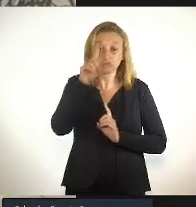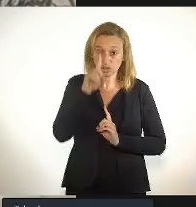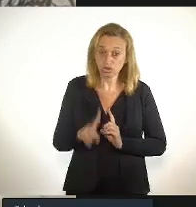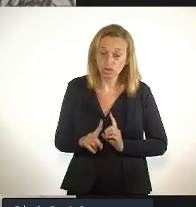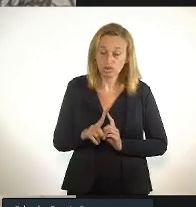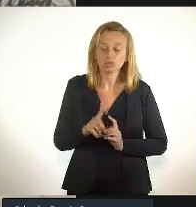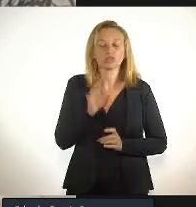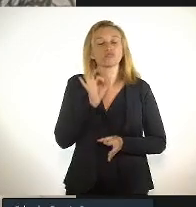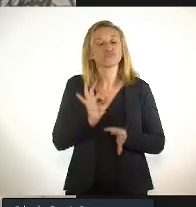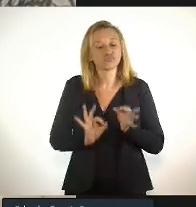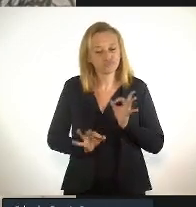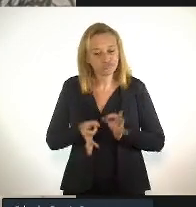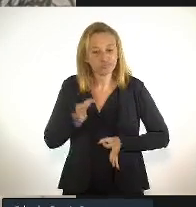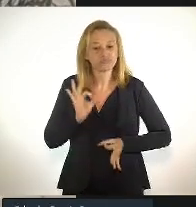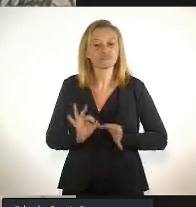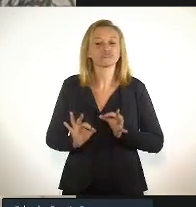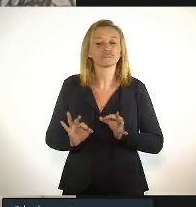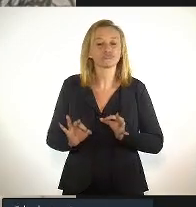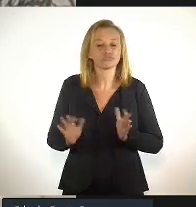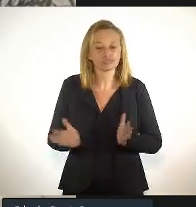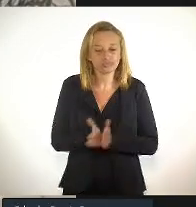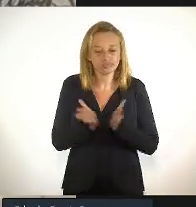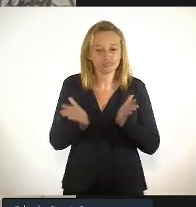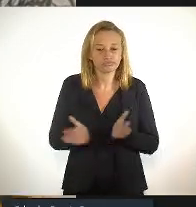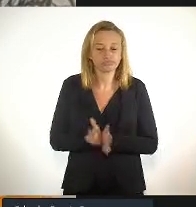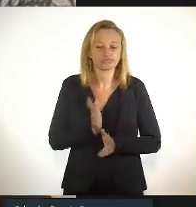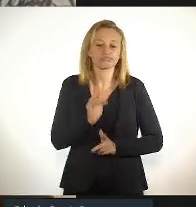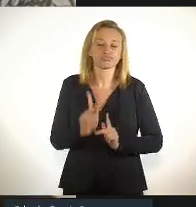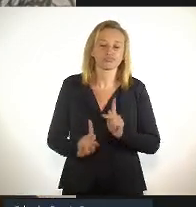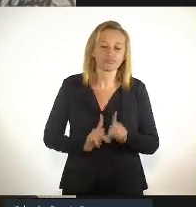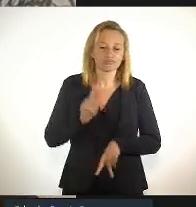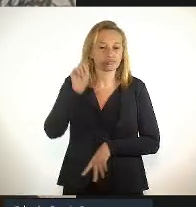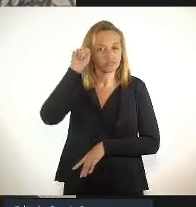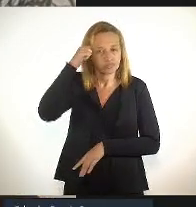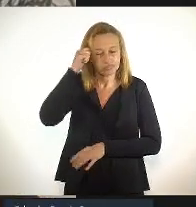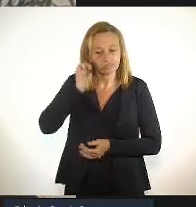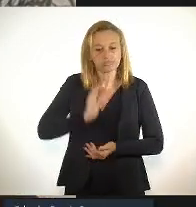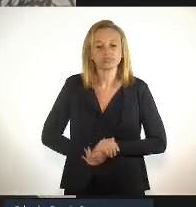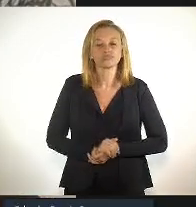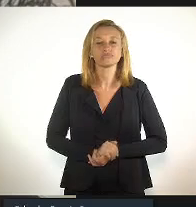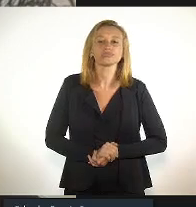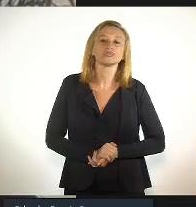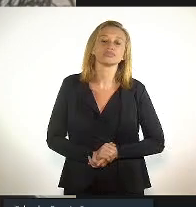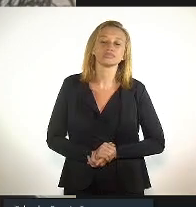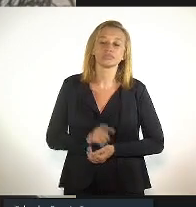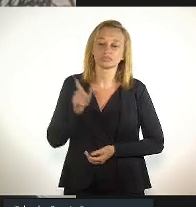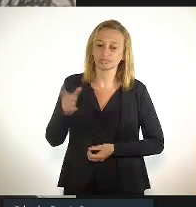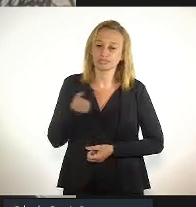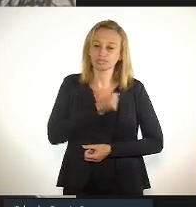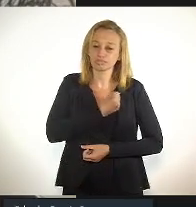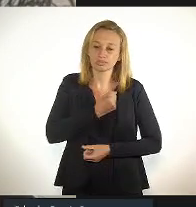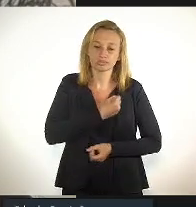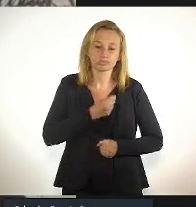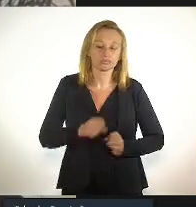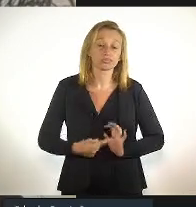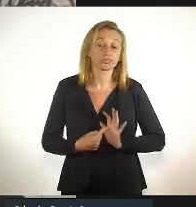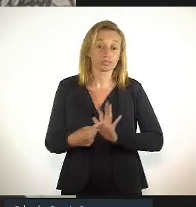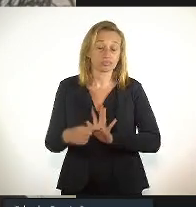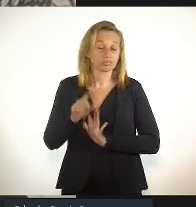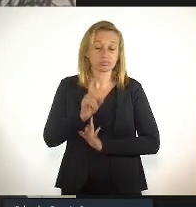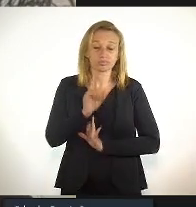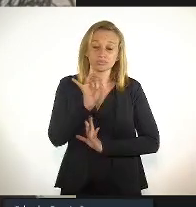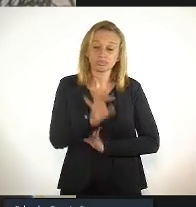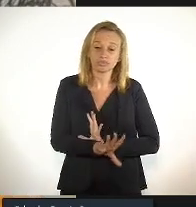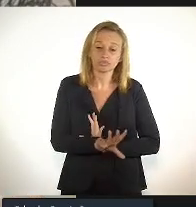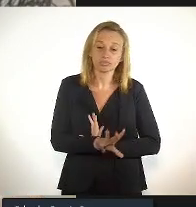é justamente a população negra. Então, esses dados revelam não só